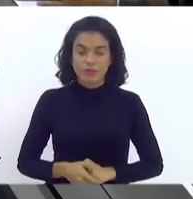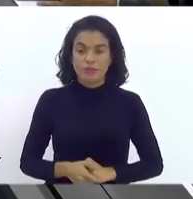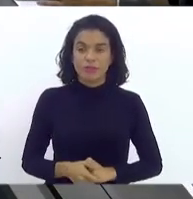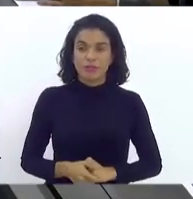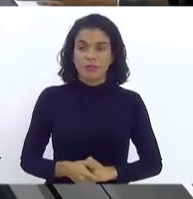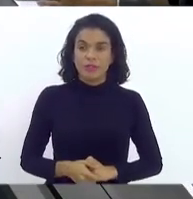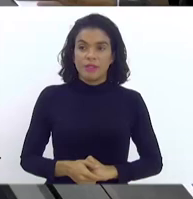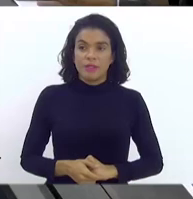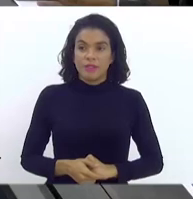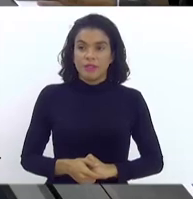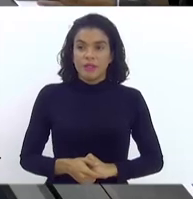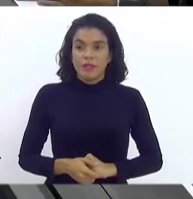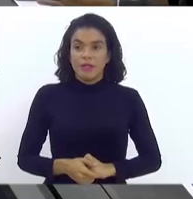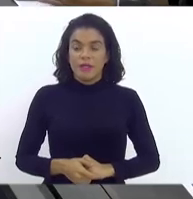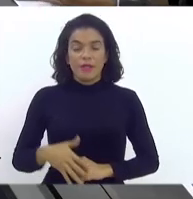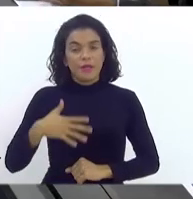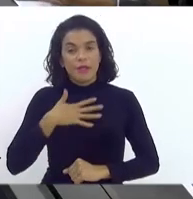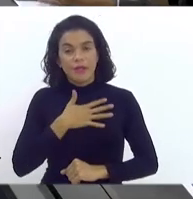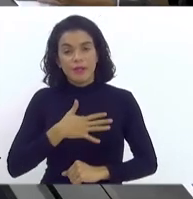Quero aqui